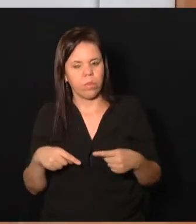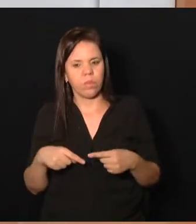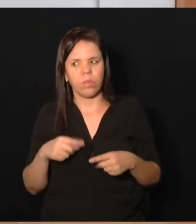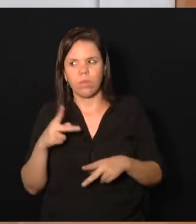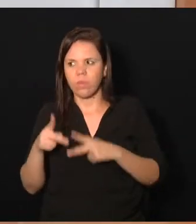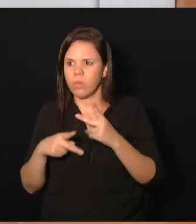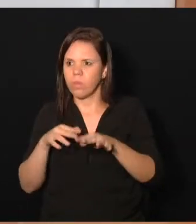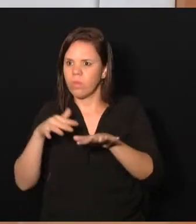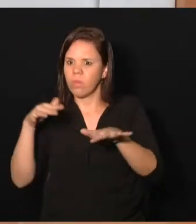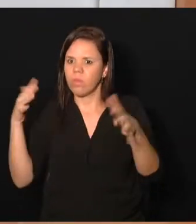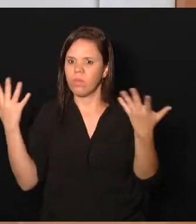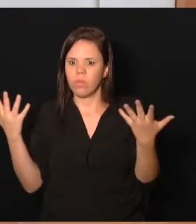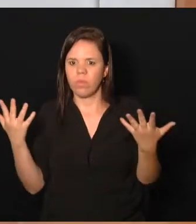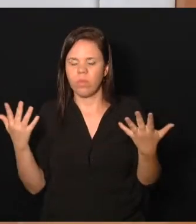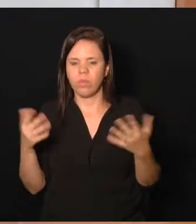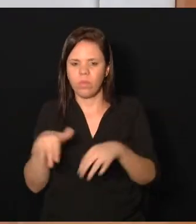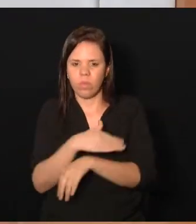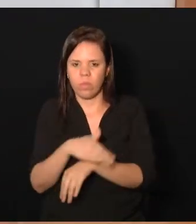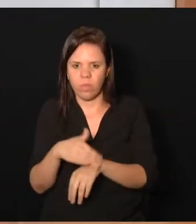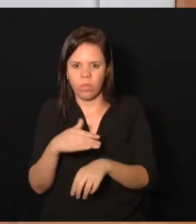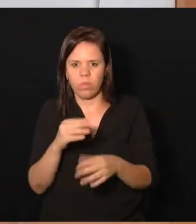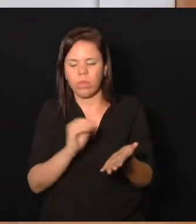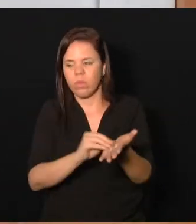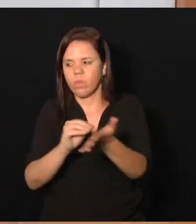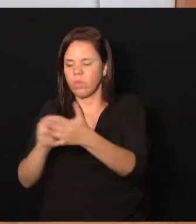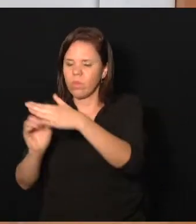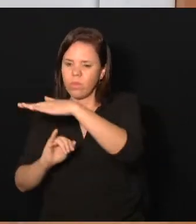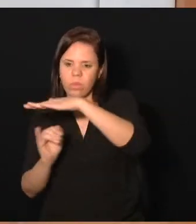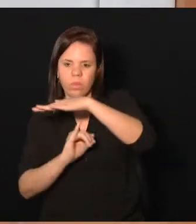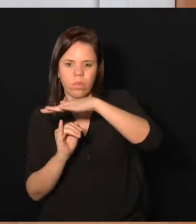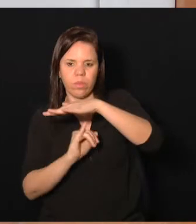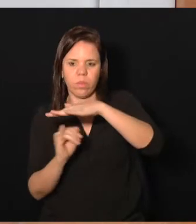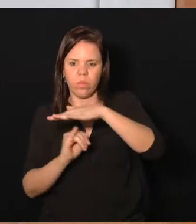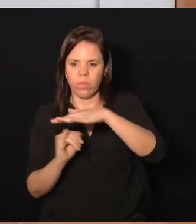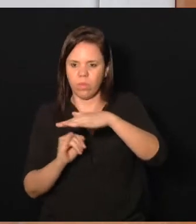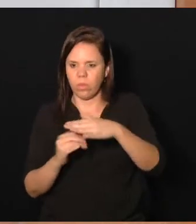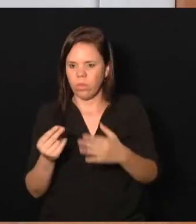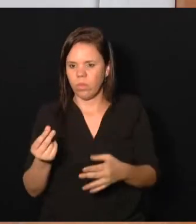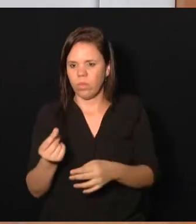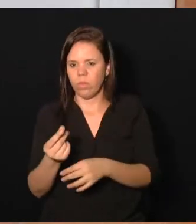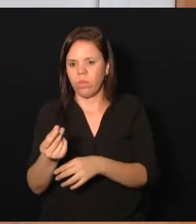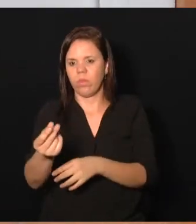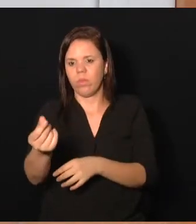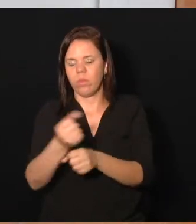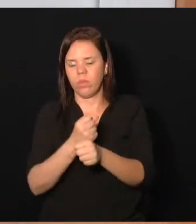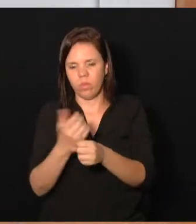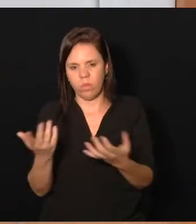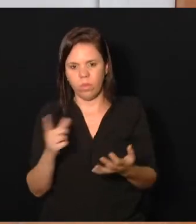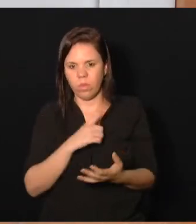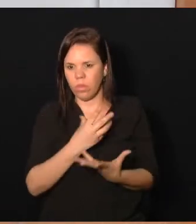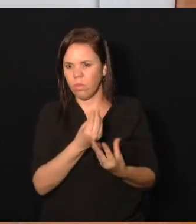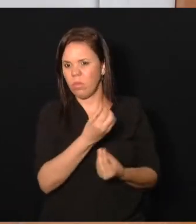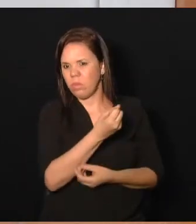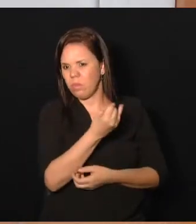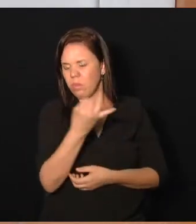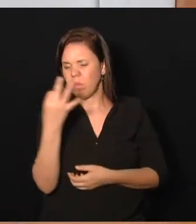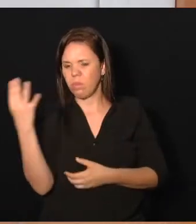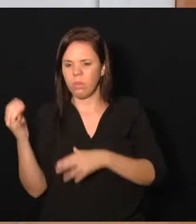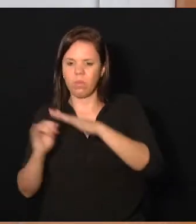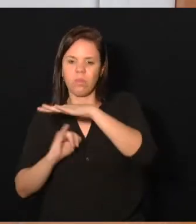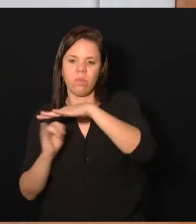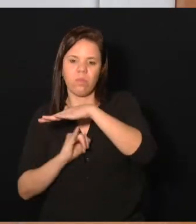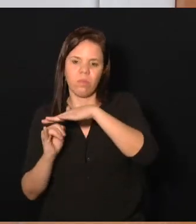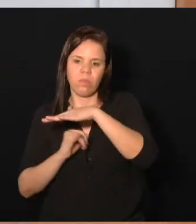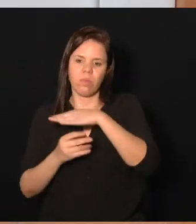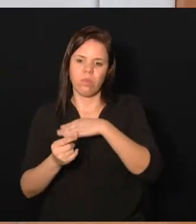ruas, das necessidades das instituições de longa permanência. Temos inúmeras instituições de